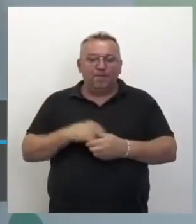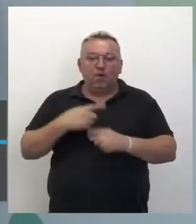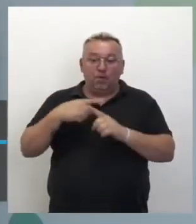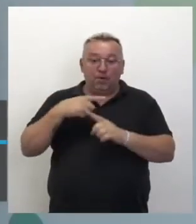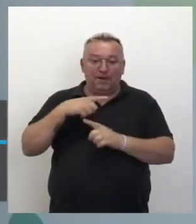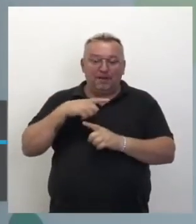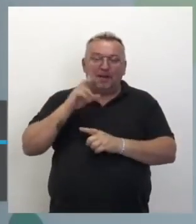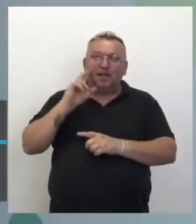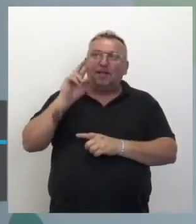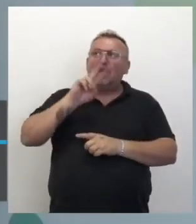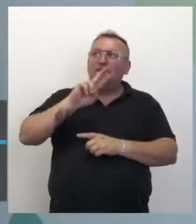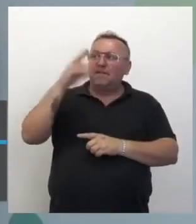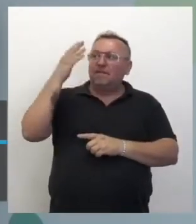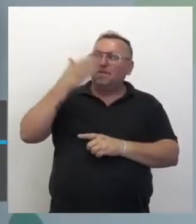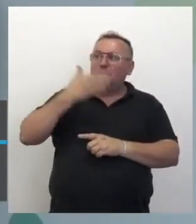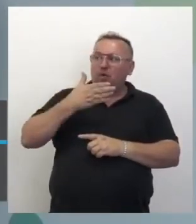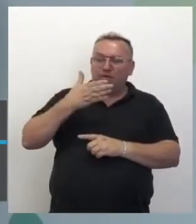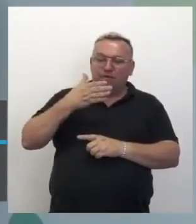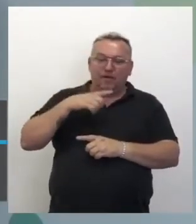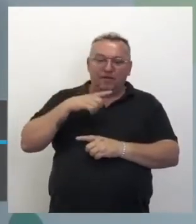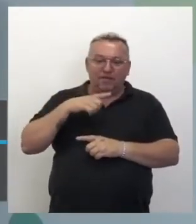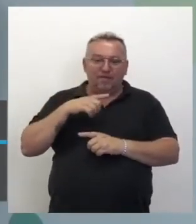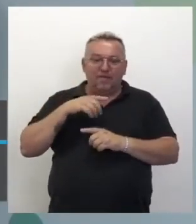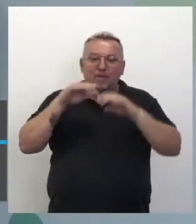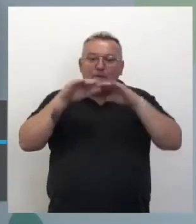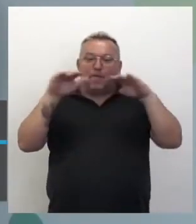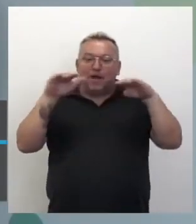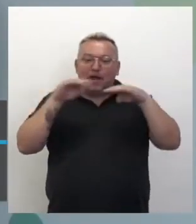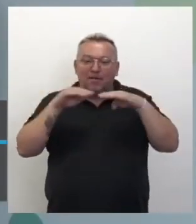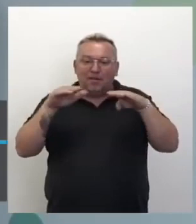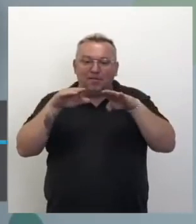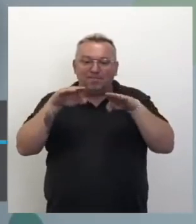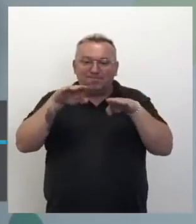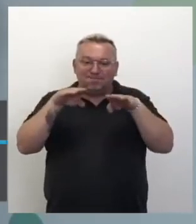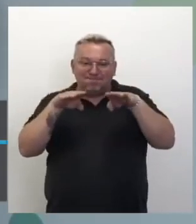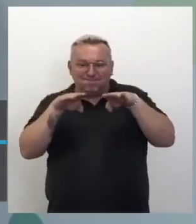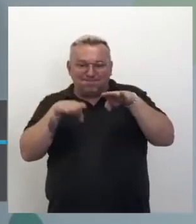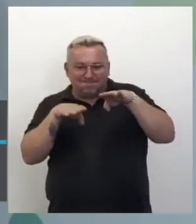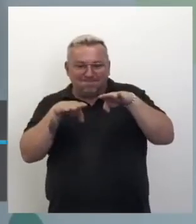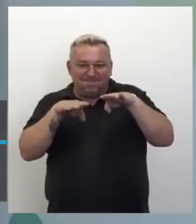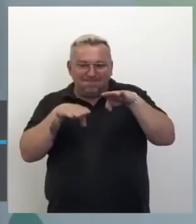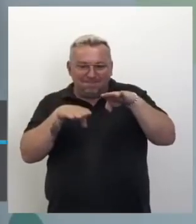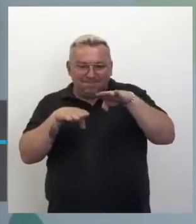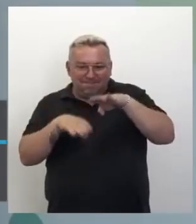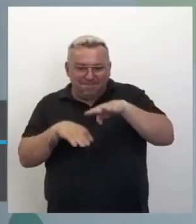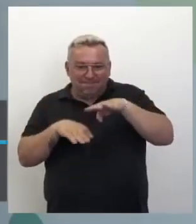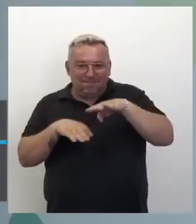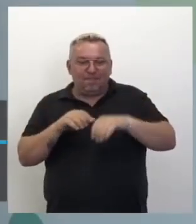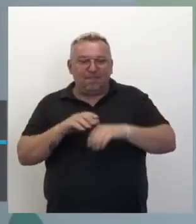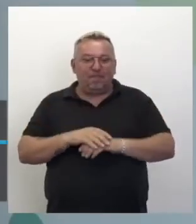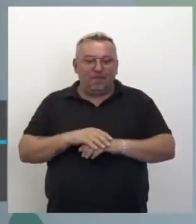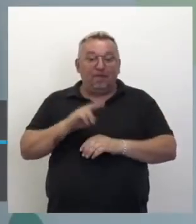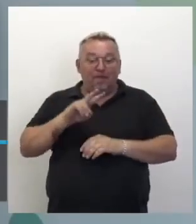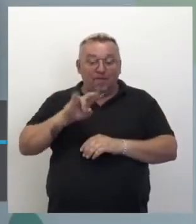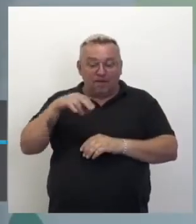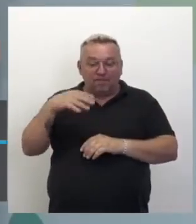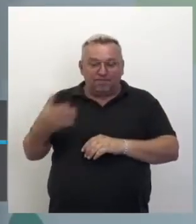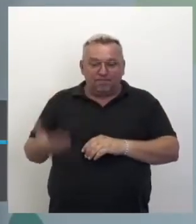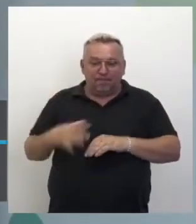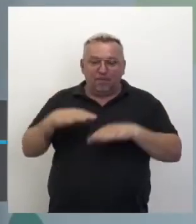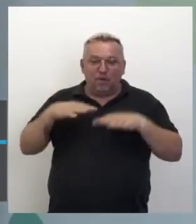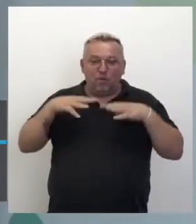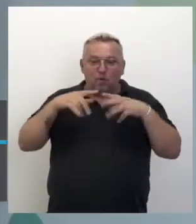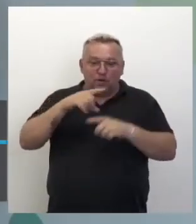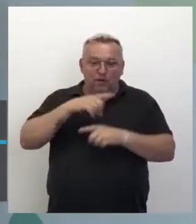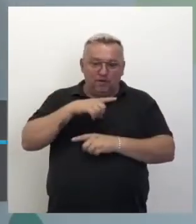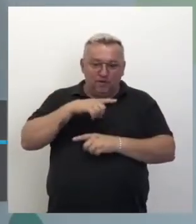tem uma evidência ali. Você vê uma prateleira que está soltando ali, it's going to fall, vai cair. Então tudo que você tiver